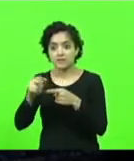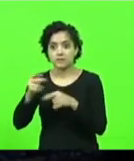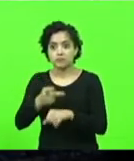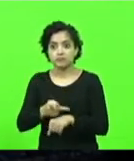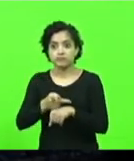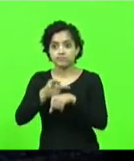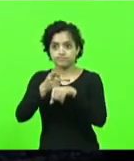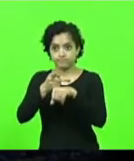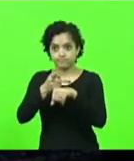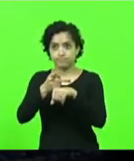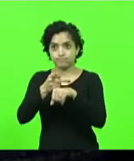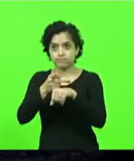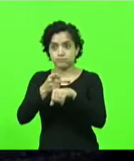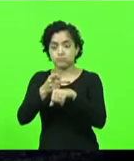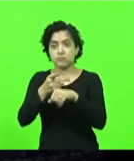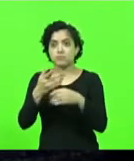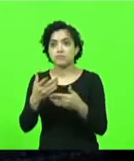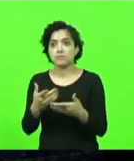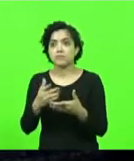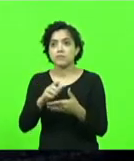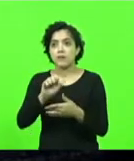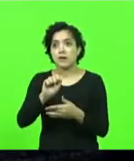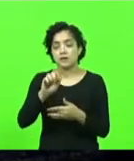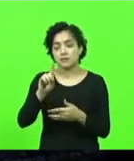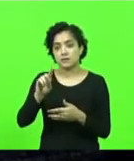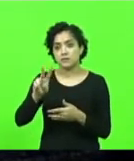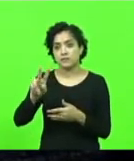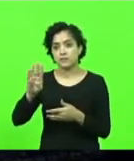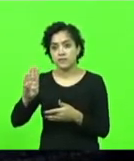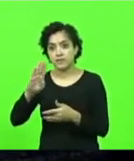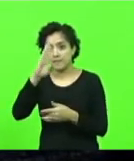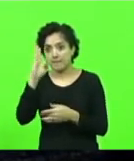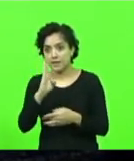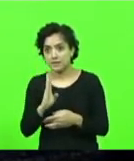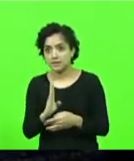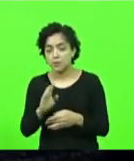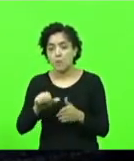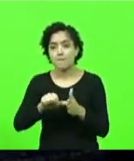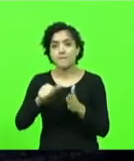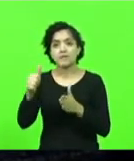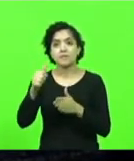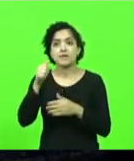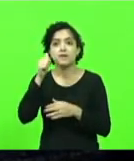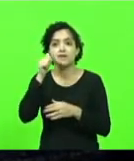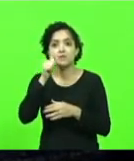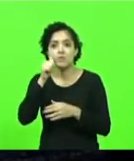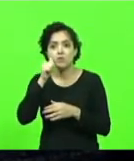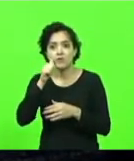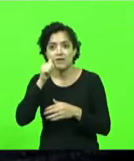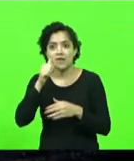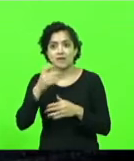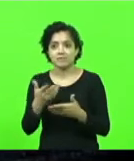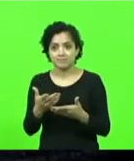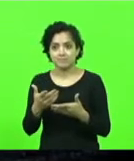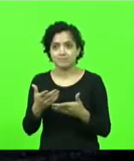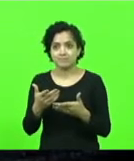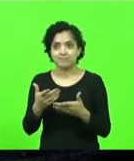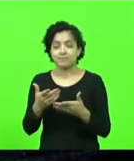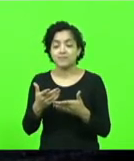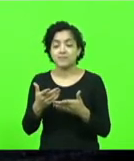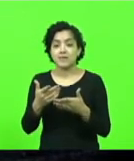personalidade de vendas da de ver Brasil primeira mulher a receber o título que durante